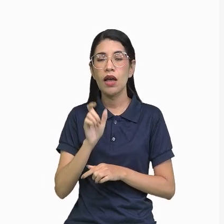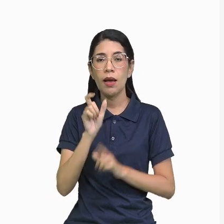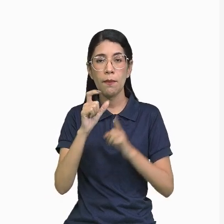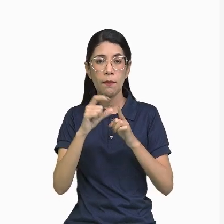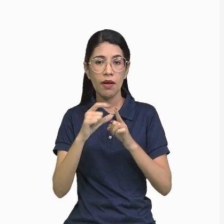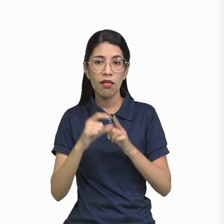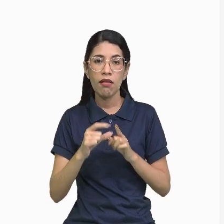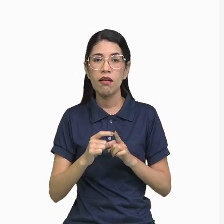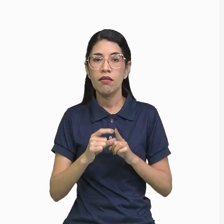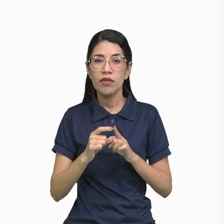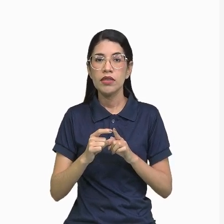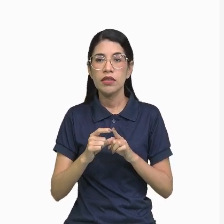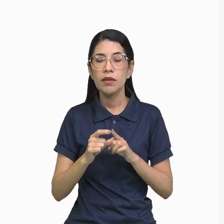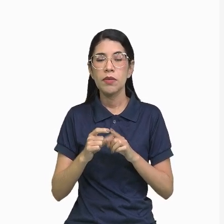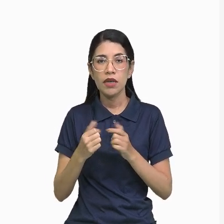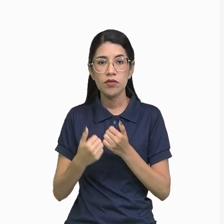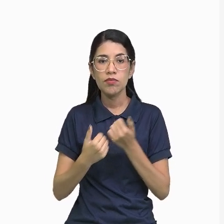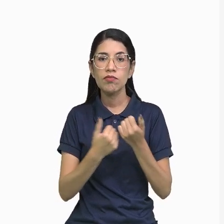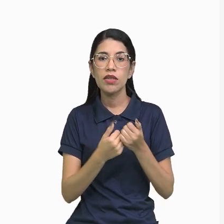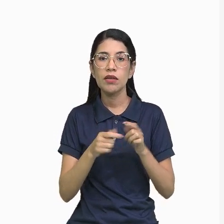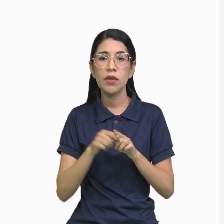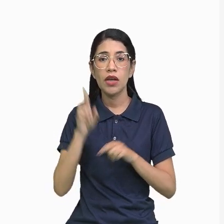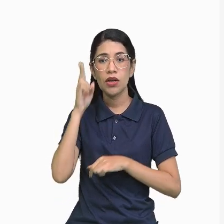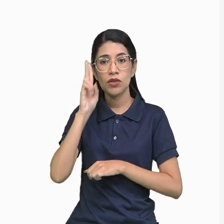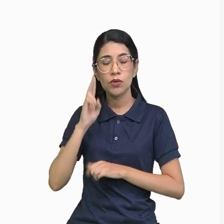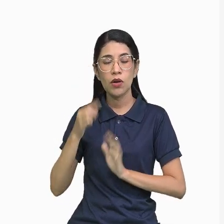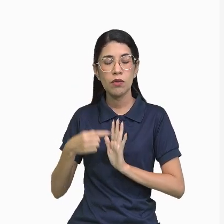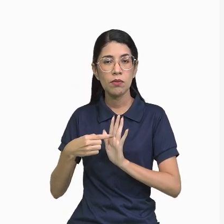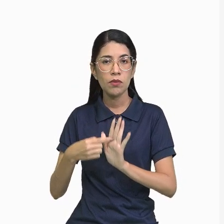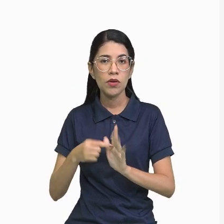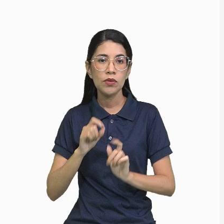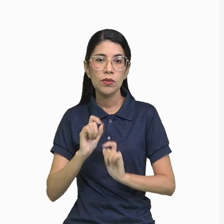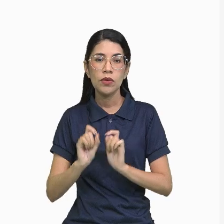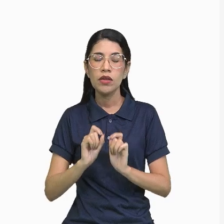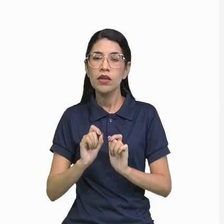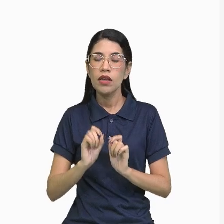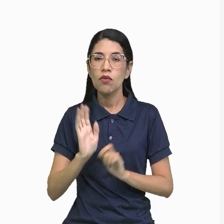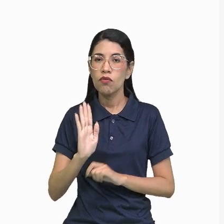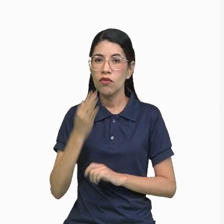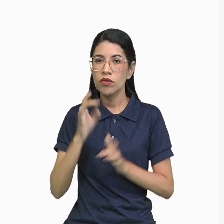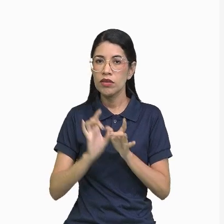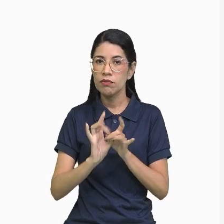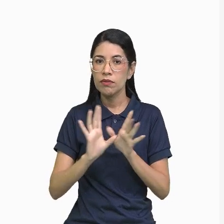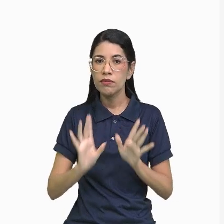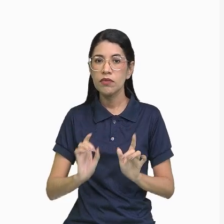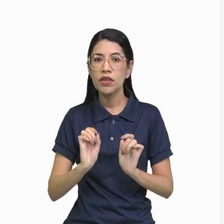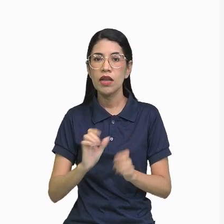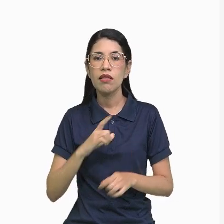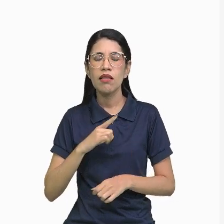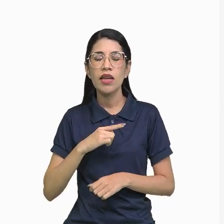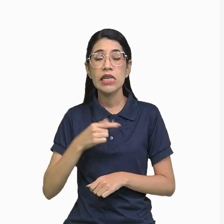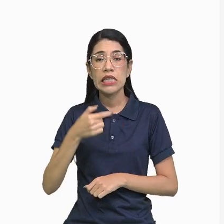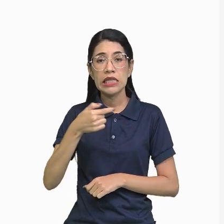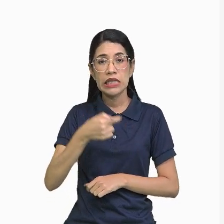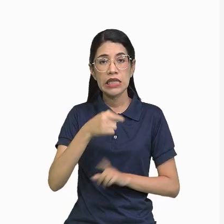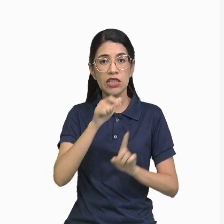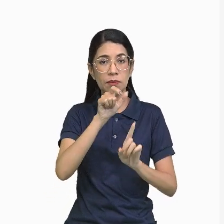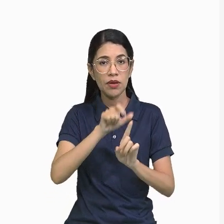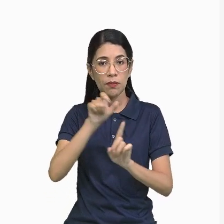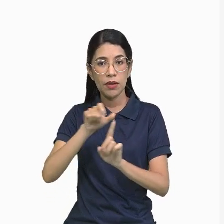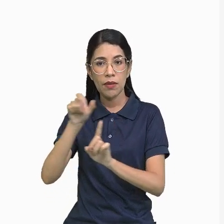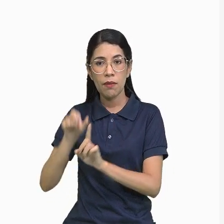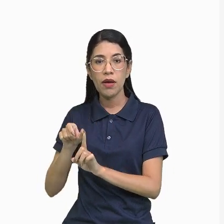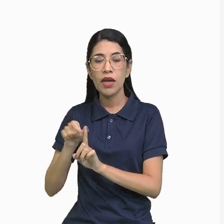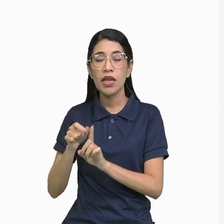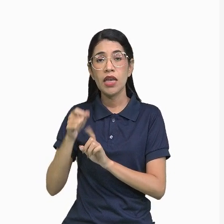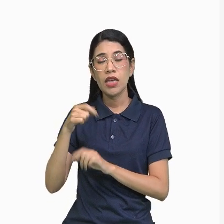sustentam. A história, determino com falso livre-arbítrio, vai ter uns 7 personagens e eu